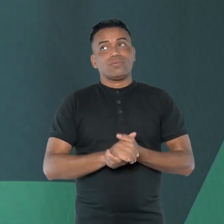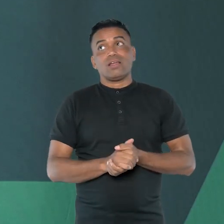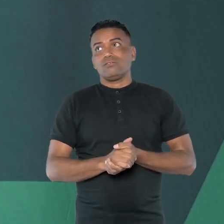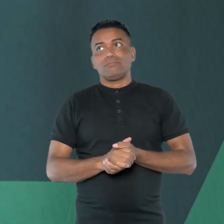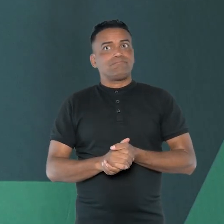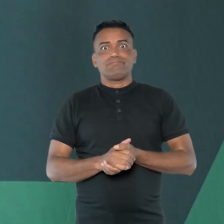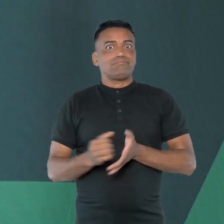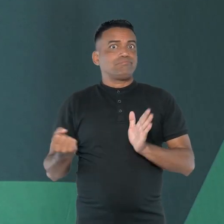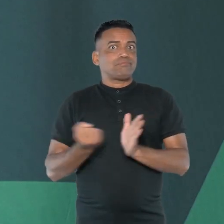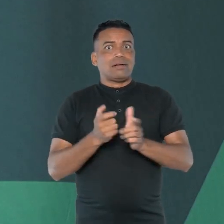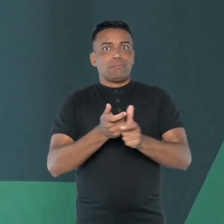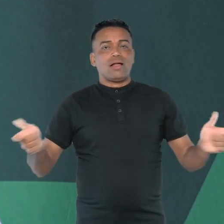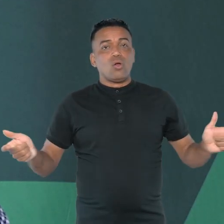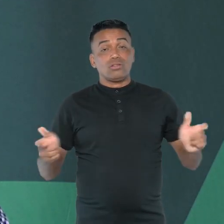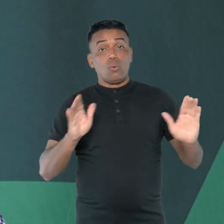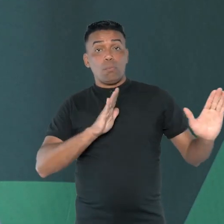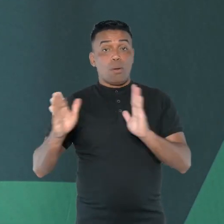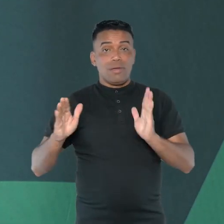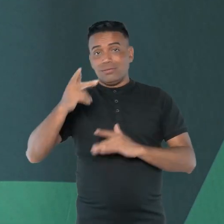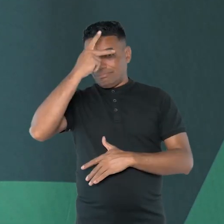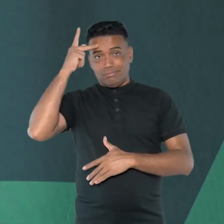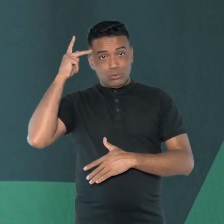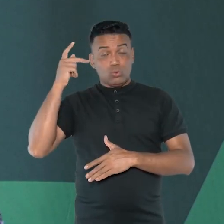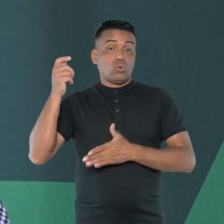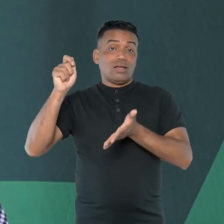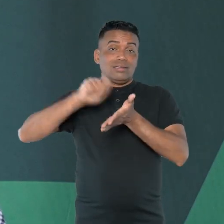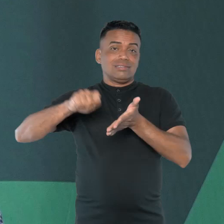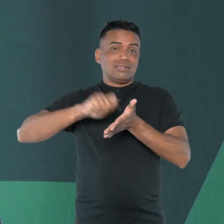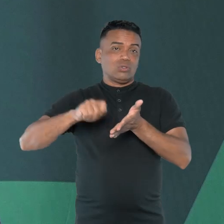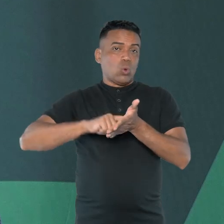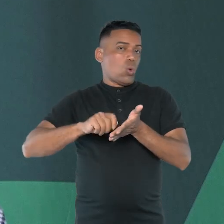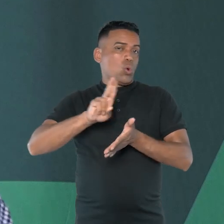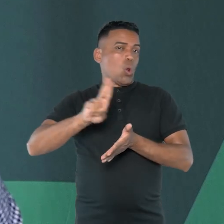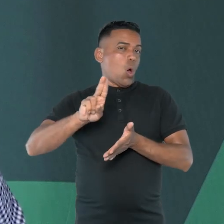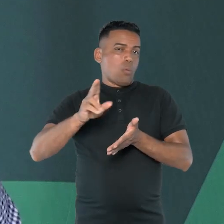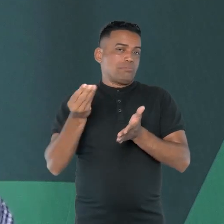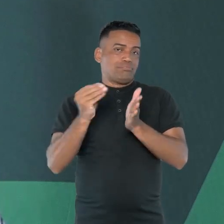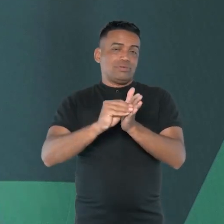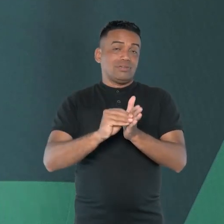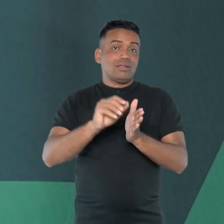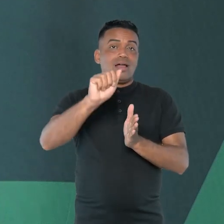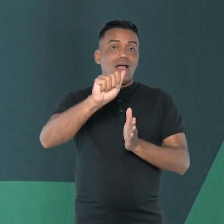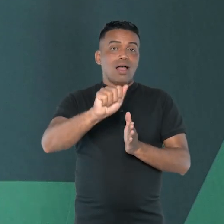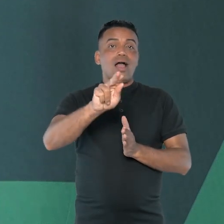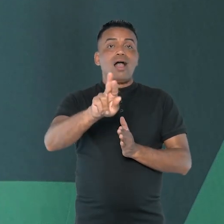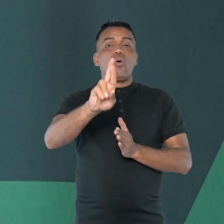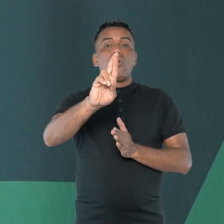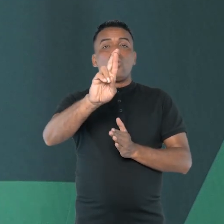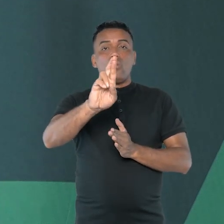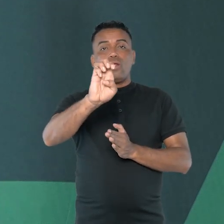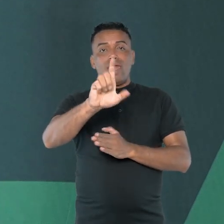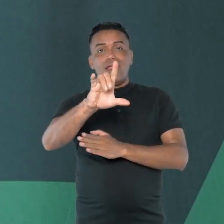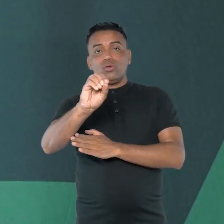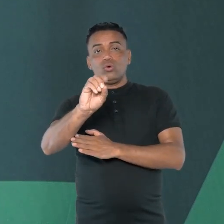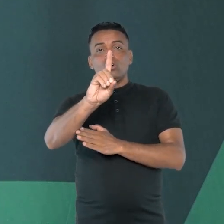emblemática disso, é o momento que um desses escritores anônimos, que convivia com Frieiro e tudo, chamava-se Aurélio Diniz. E eles estavam